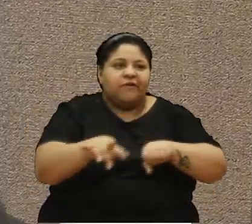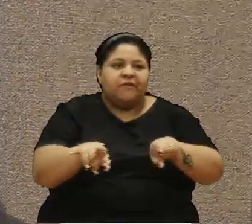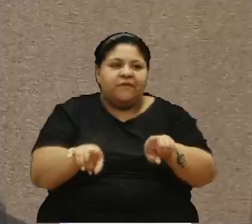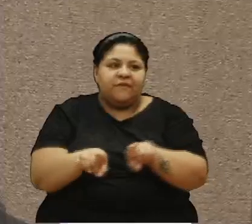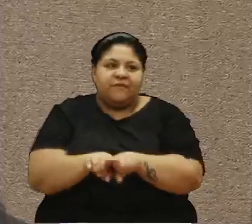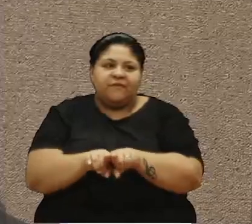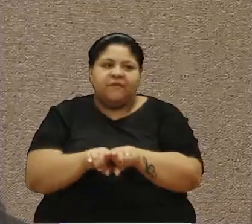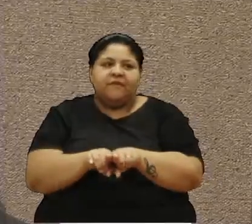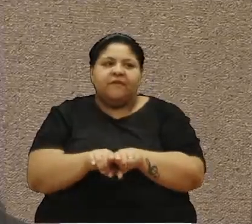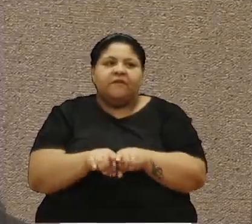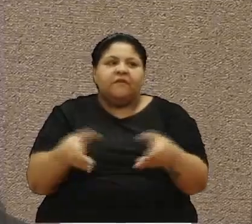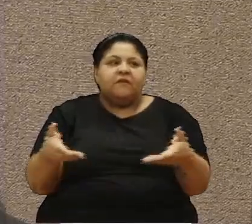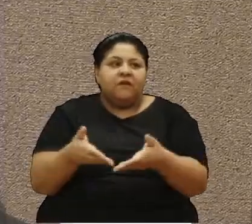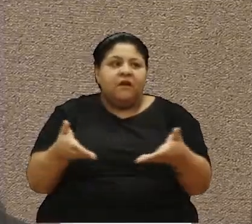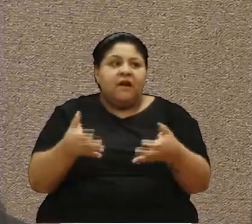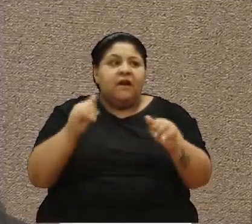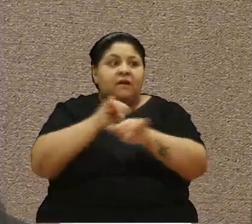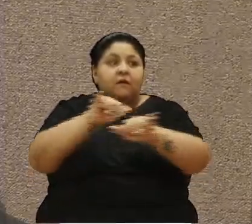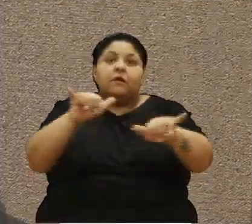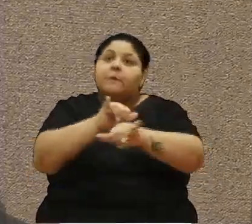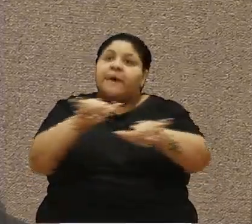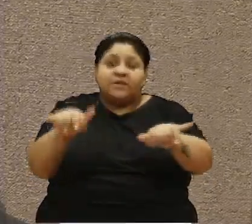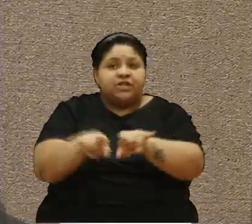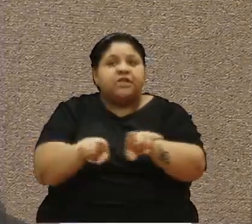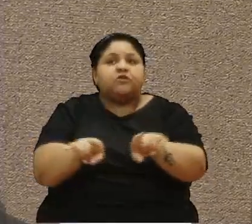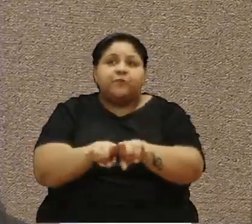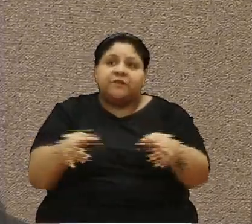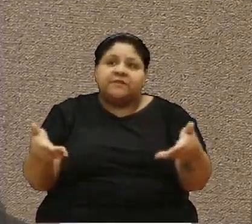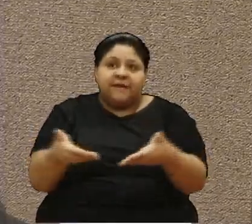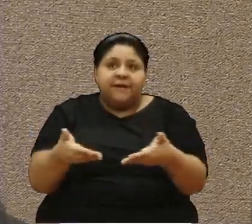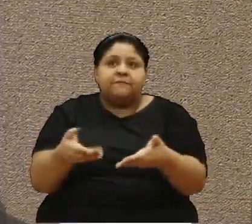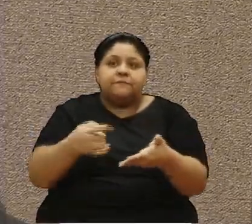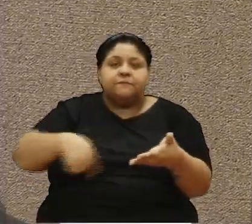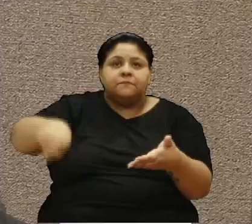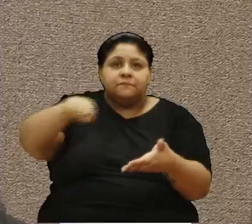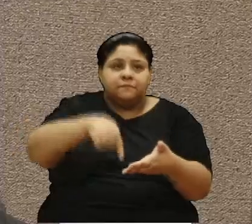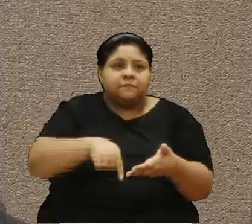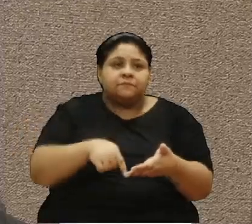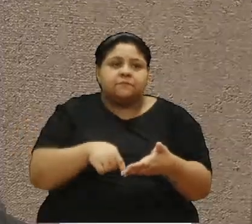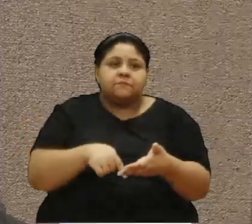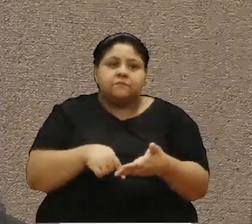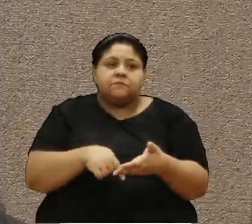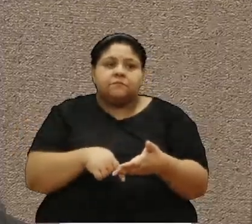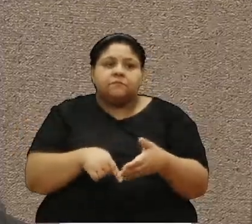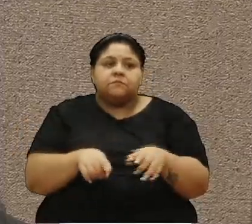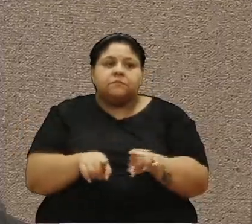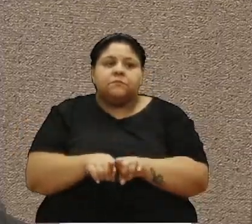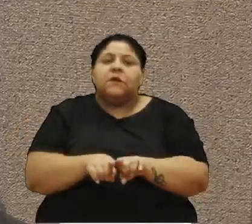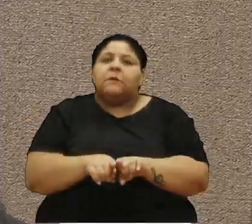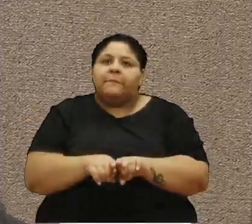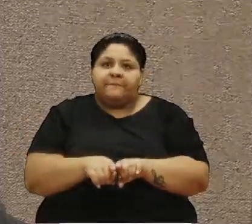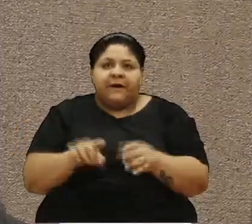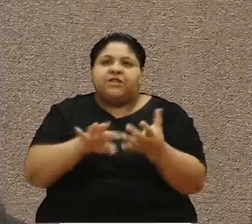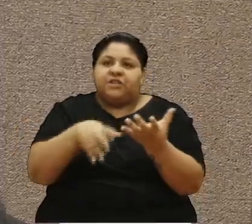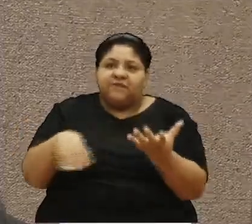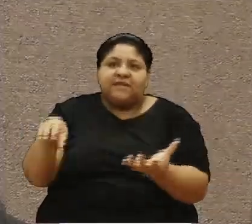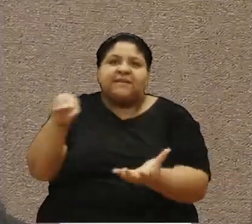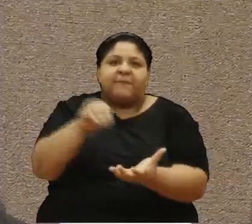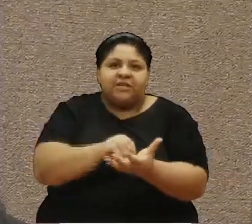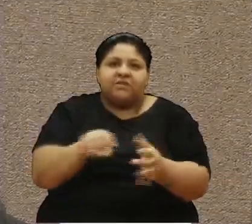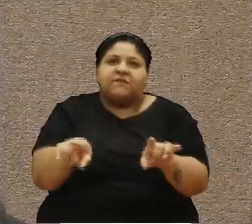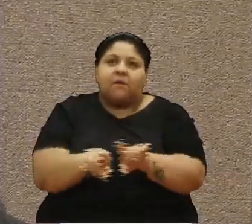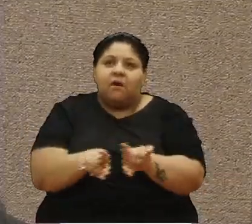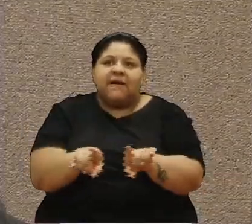porque várias dessas informações a gente também já poderia ter colhido diretamente com a diretora-presidente, com a equipe da Codeca,